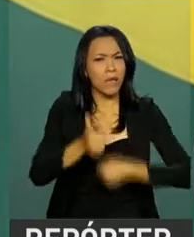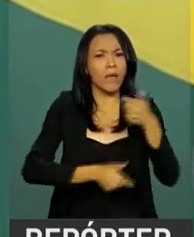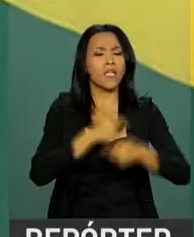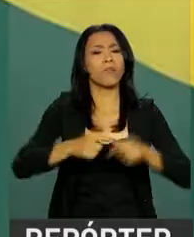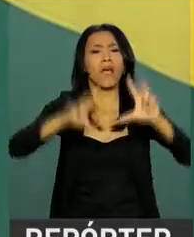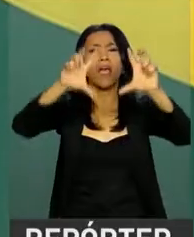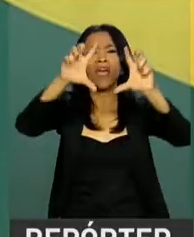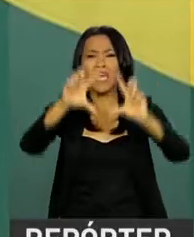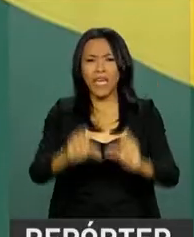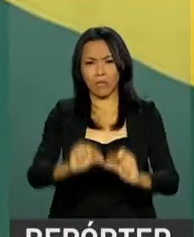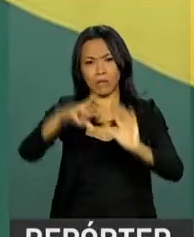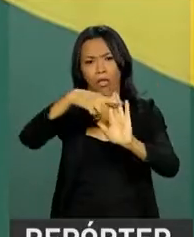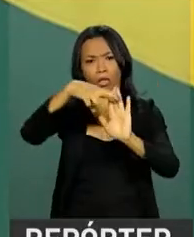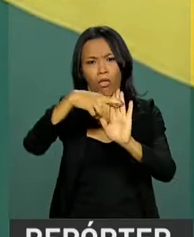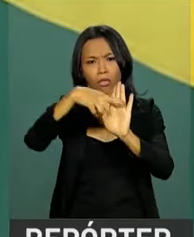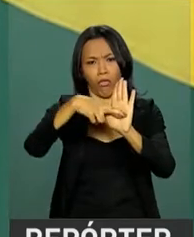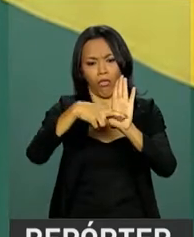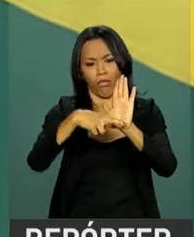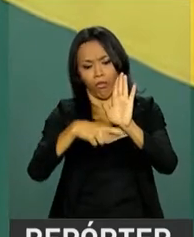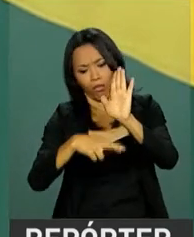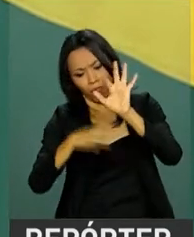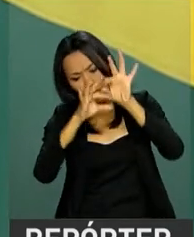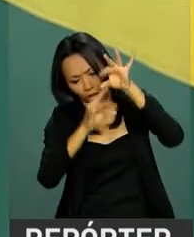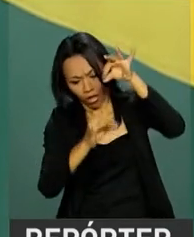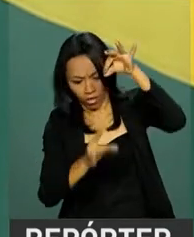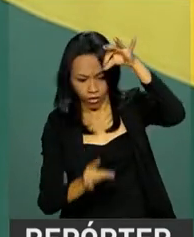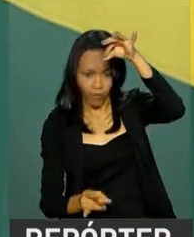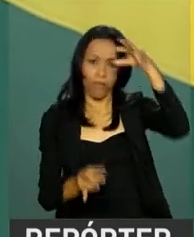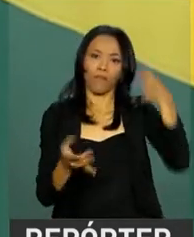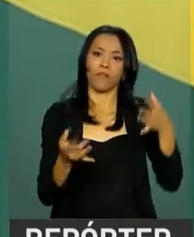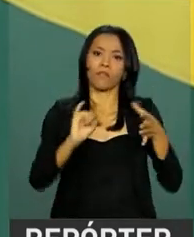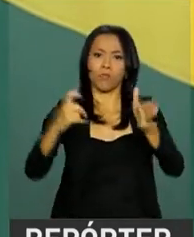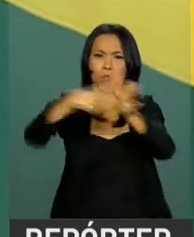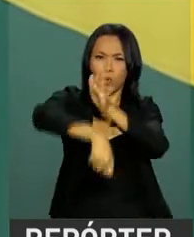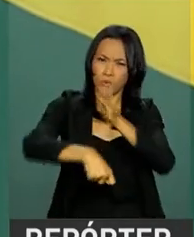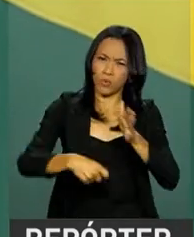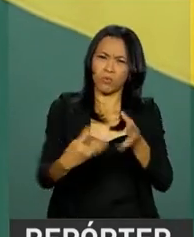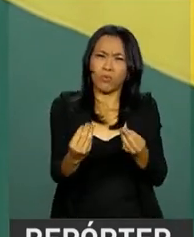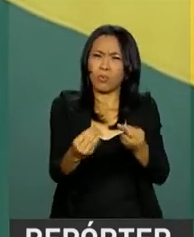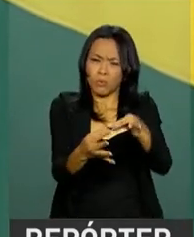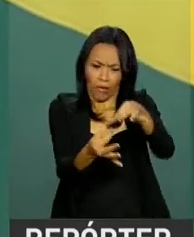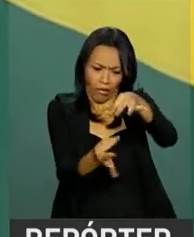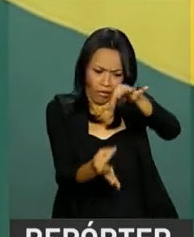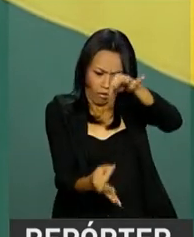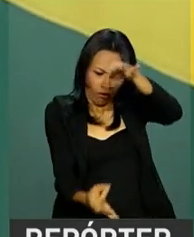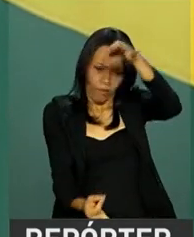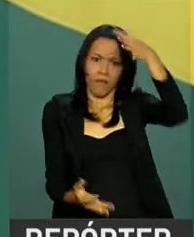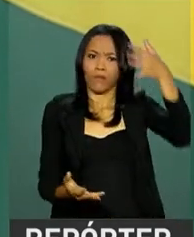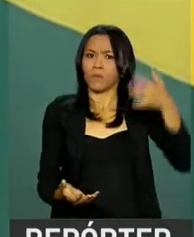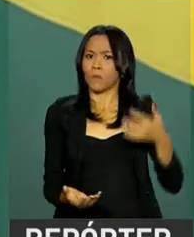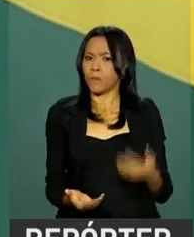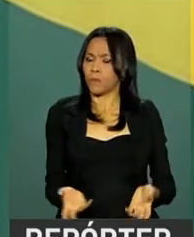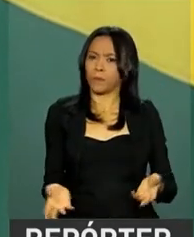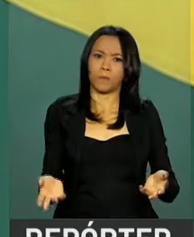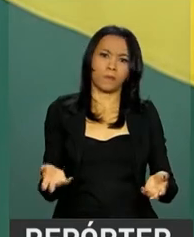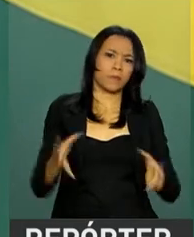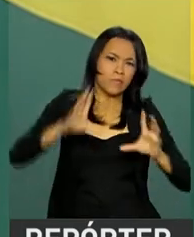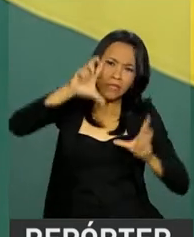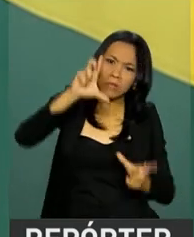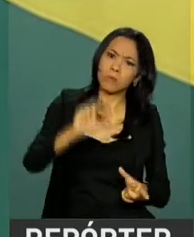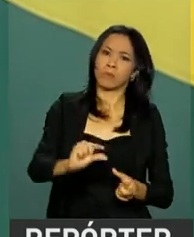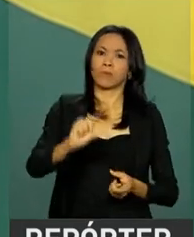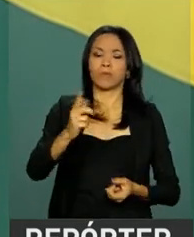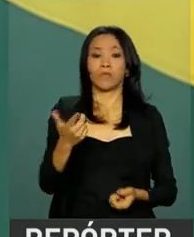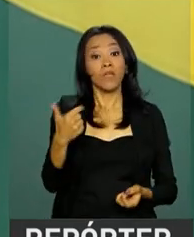o que pode envolver inclusive uma redução do número de tributos por exemplo eu vejo que esta esta